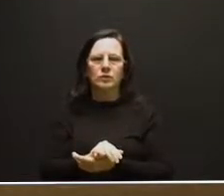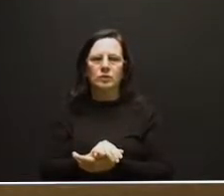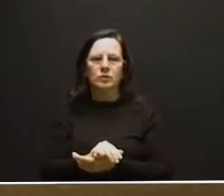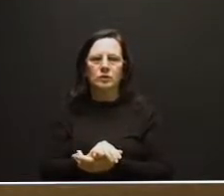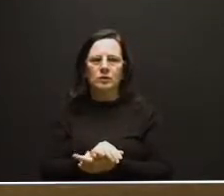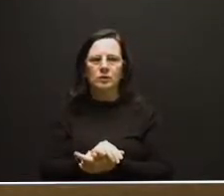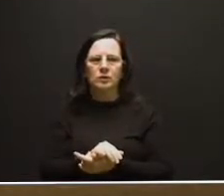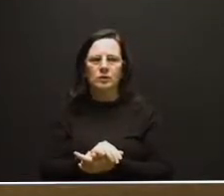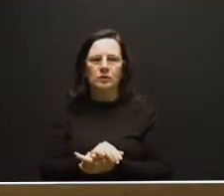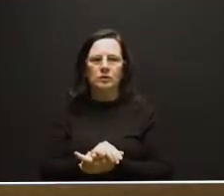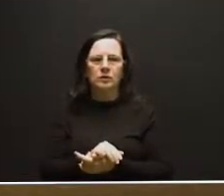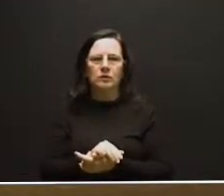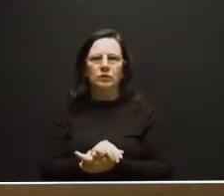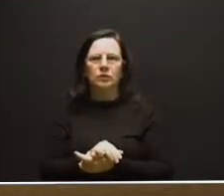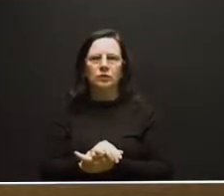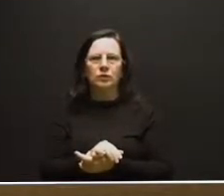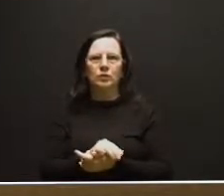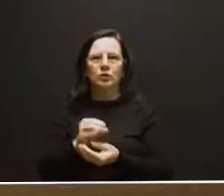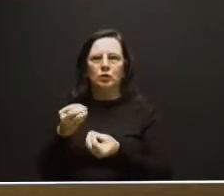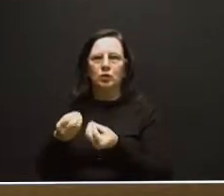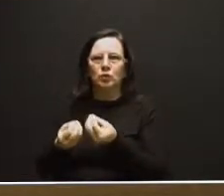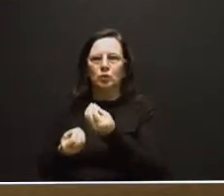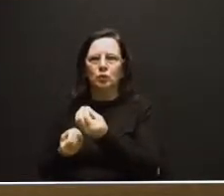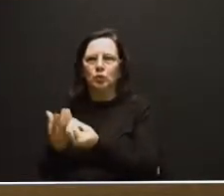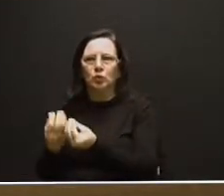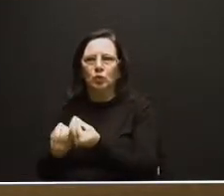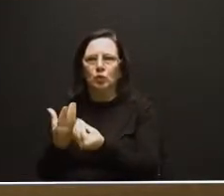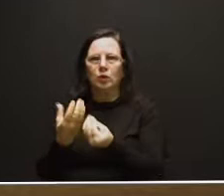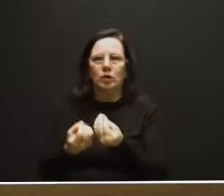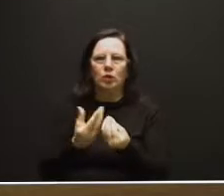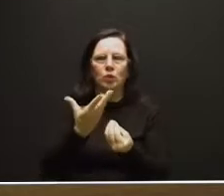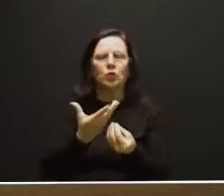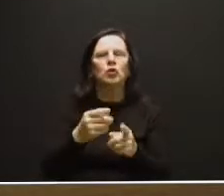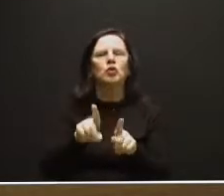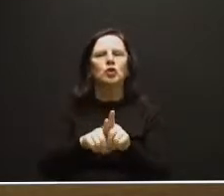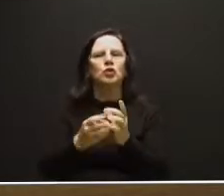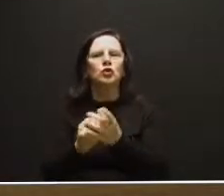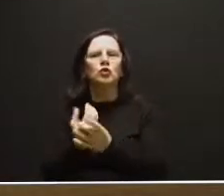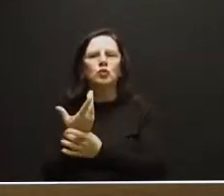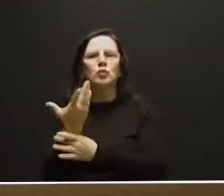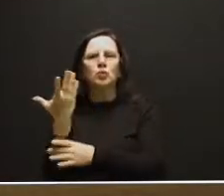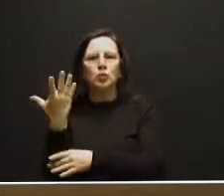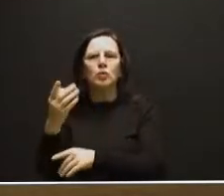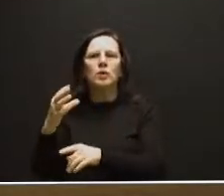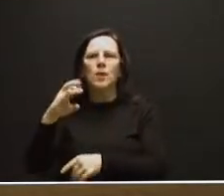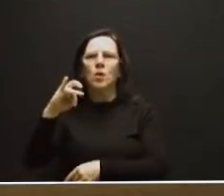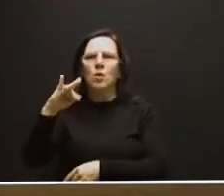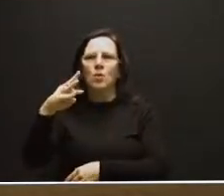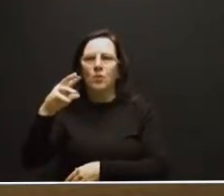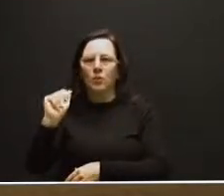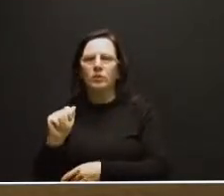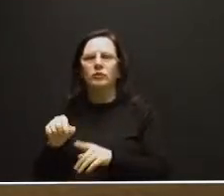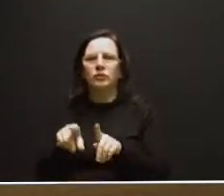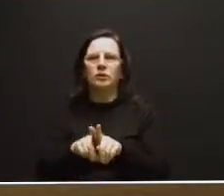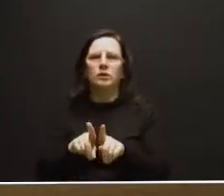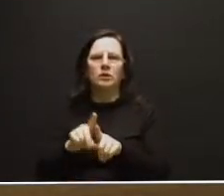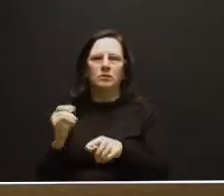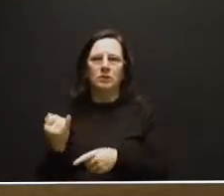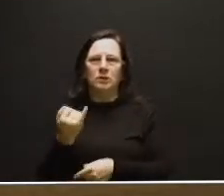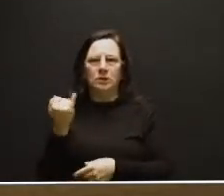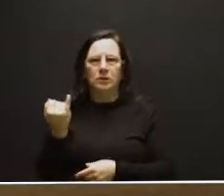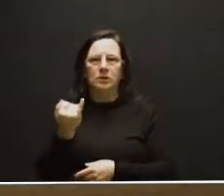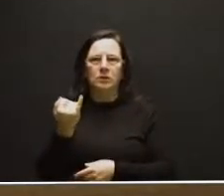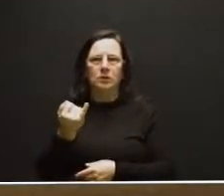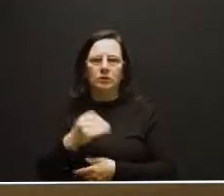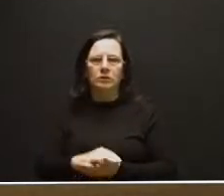talvez criadores de mudas usando o cotia pará da função na funcionalidade as nossas ferramentas públicas que estão